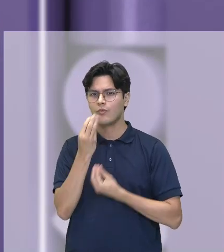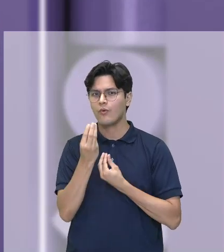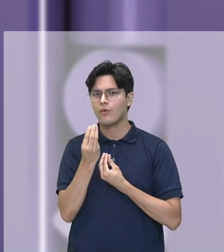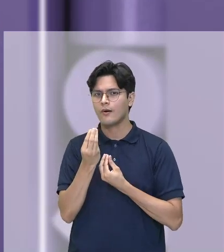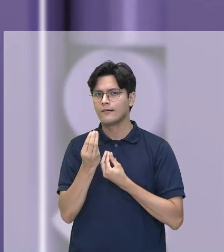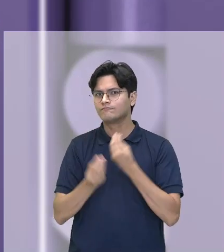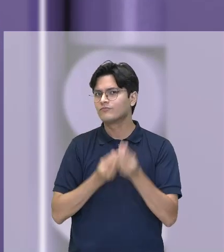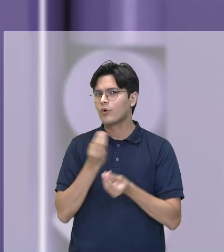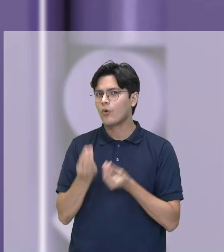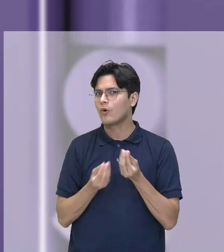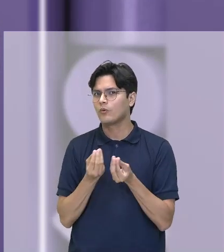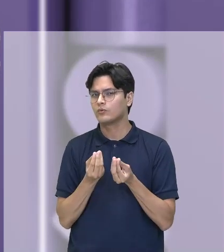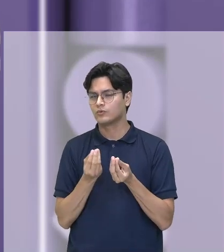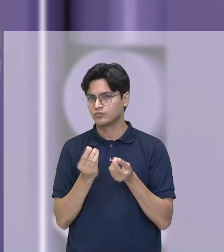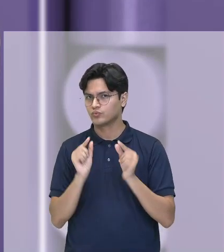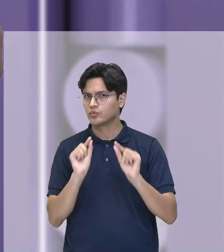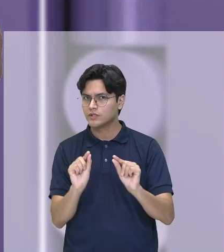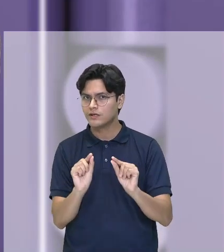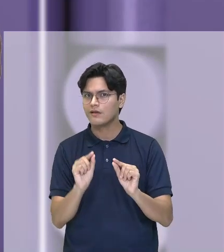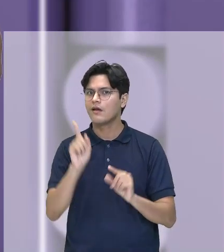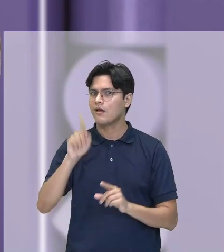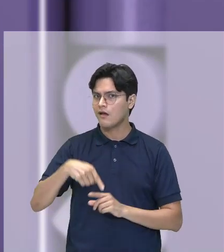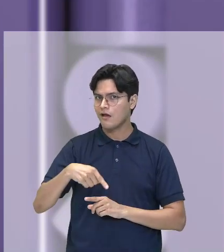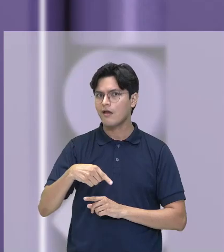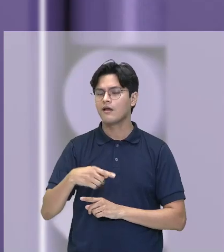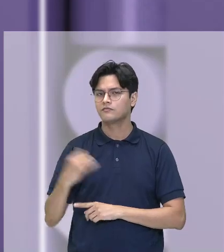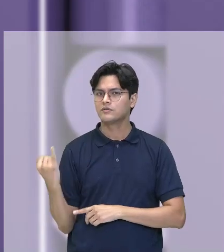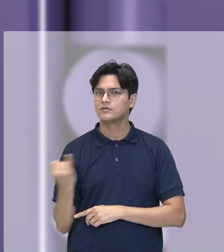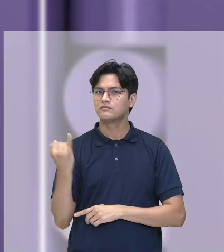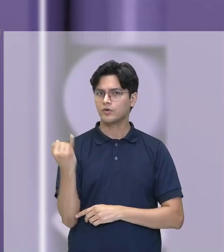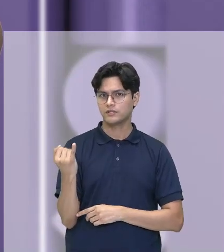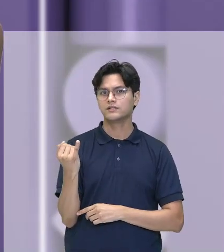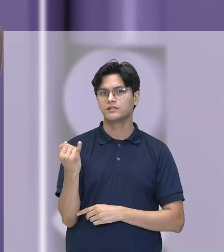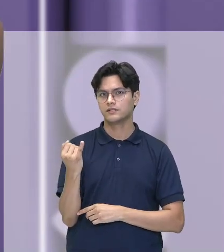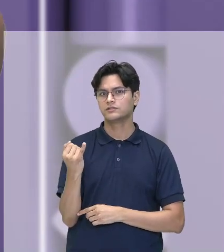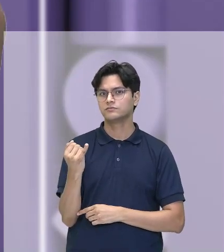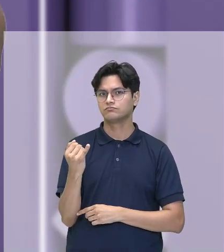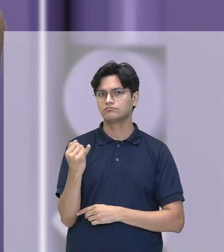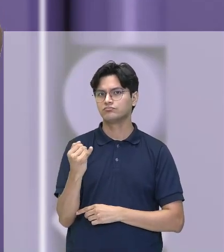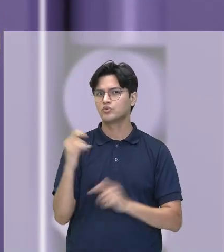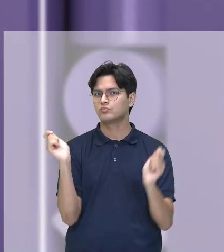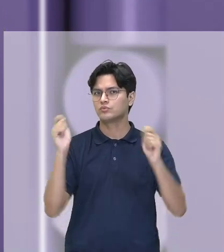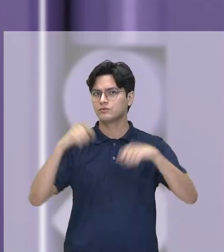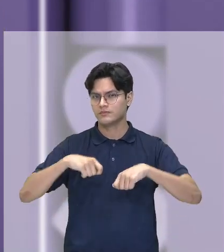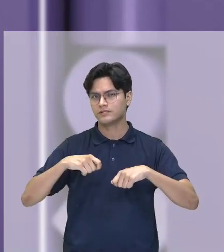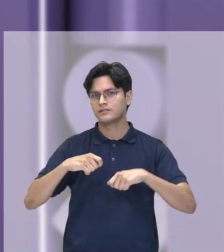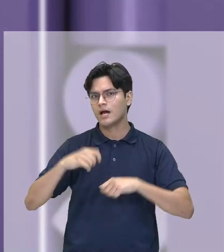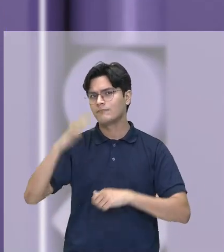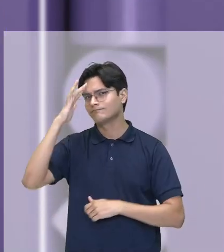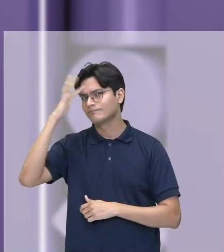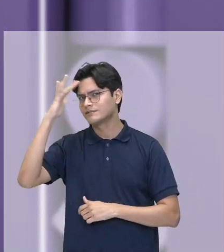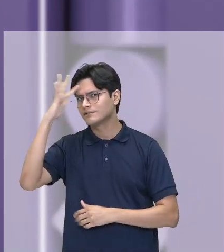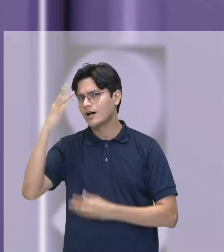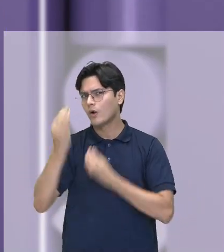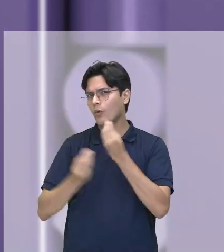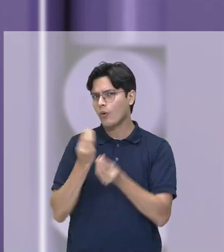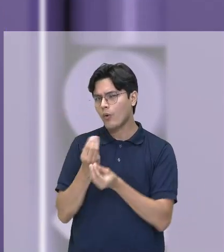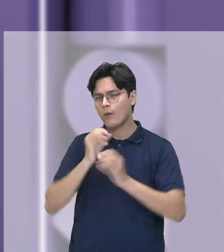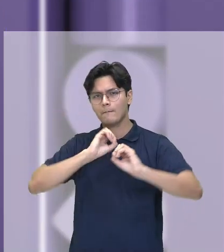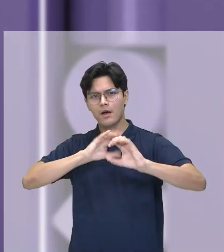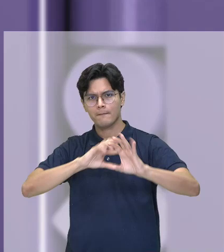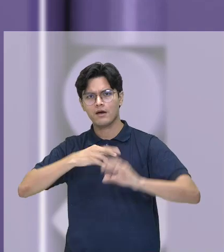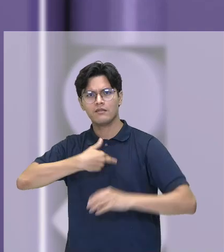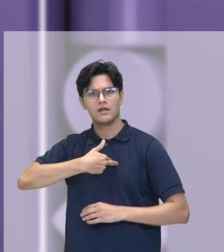na verdade, um elemento válido para pensar a maneira como os ensinamentos religiosos chegam até a